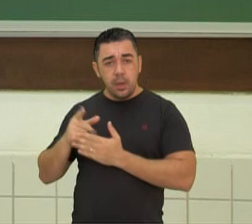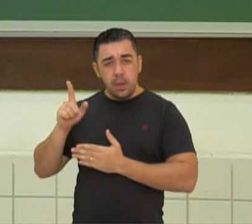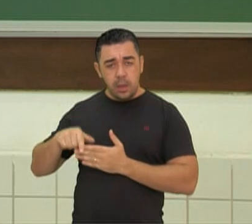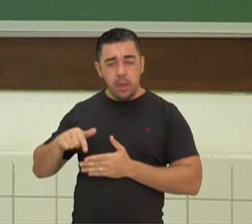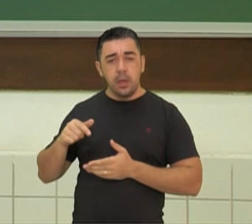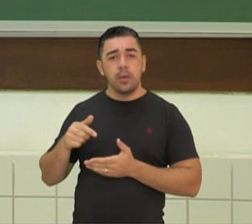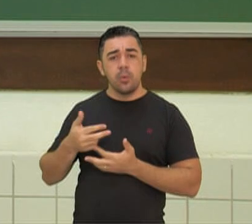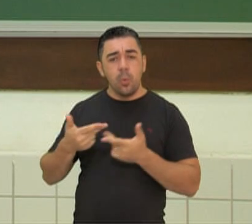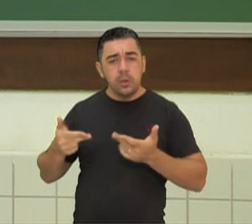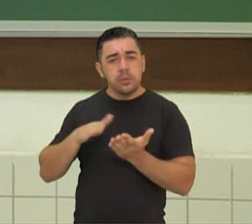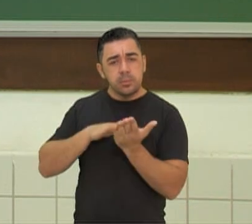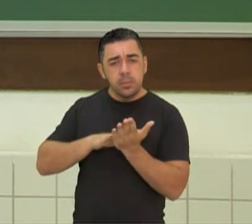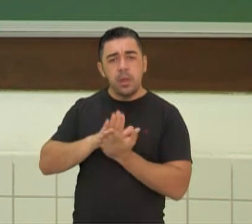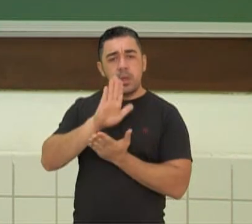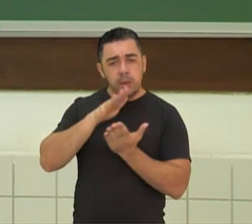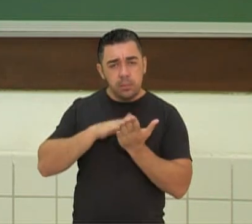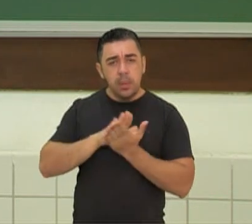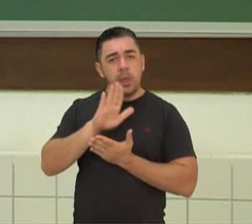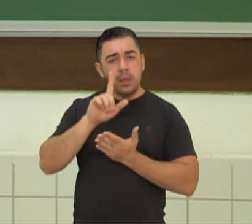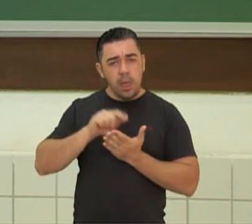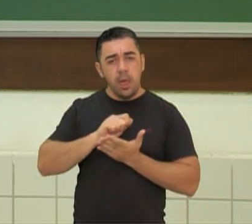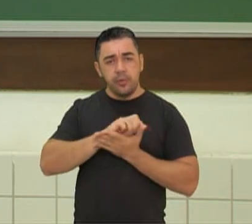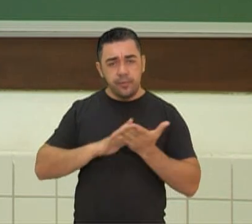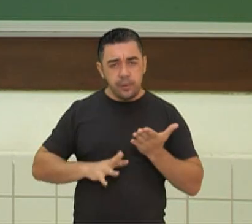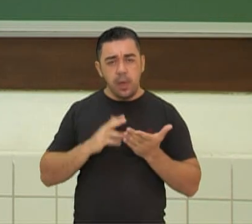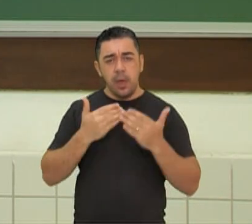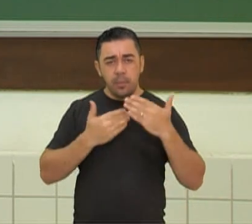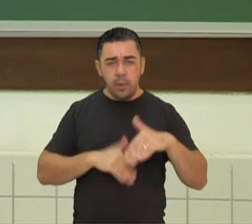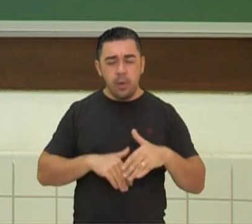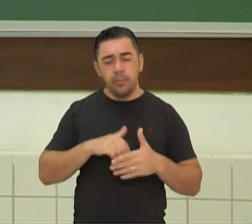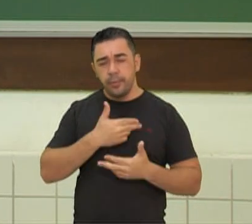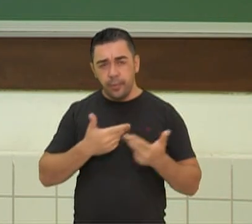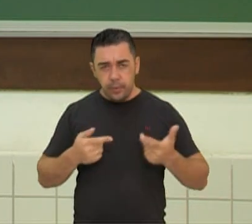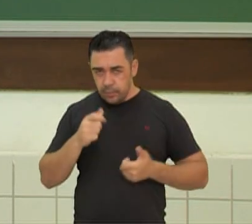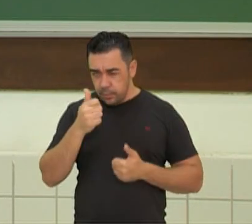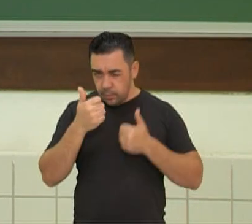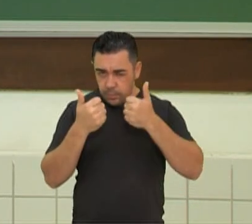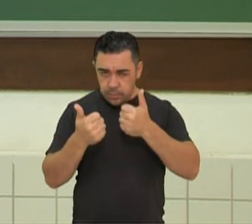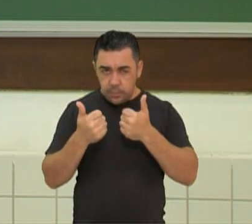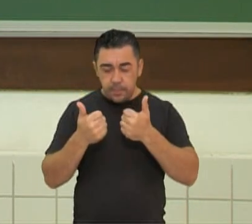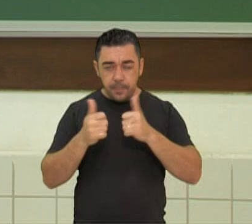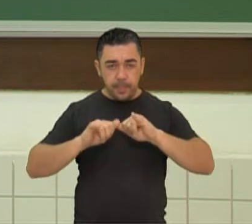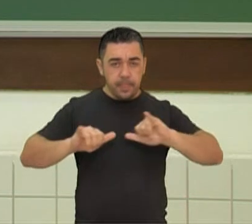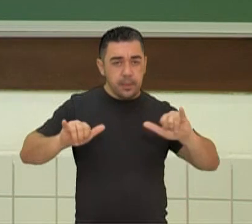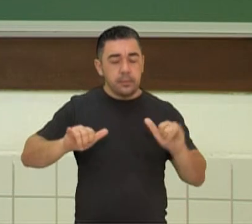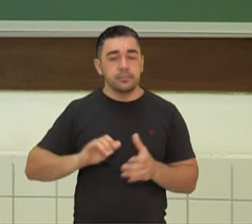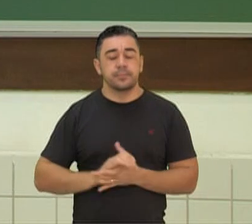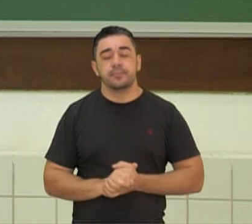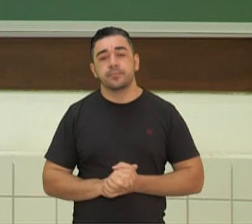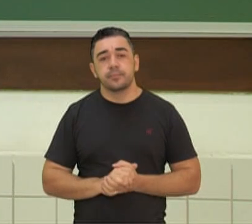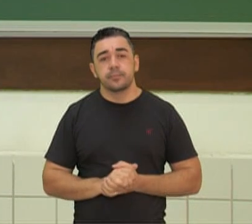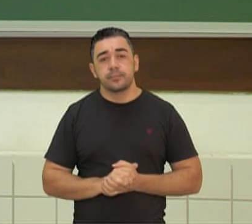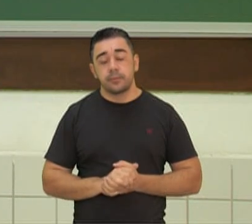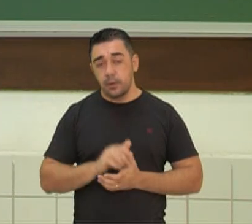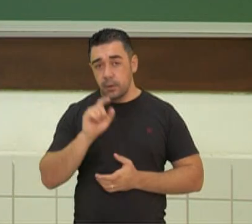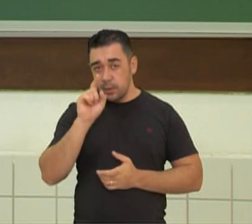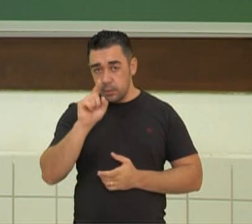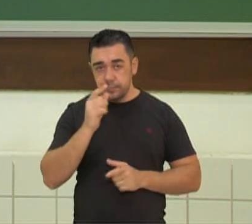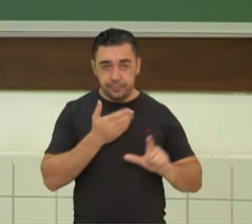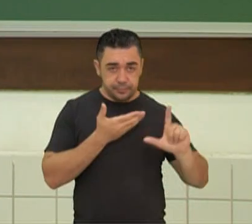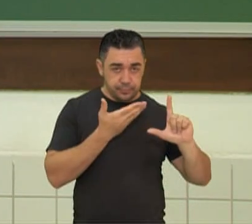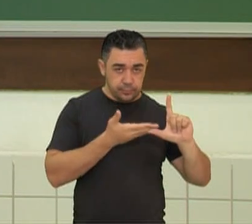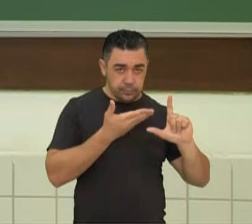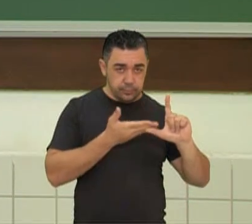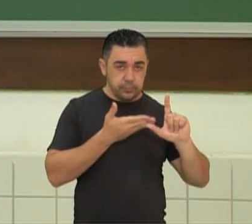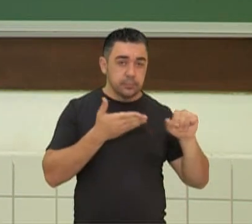impressos, às atividades, tá? As avaliações, as tarefas. Tudo bem até aqui com esse recado? O pessoal que está fazendo as